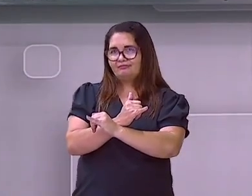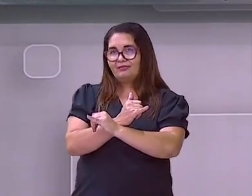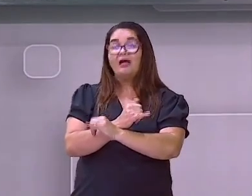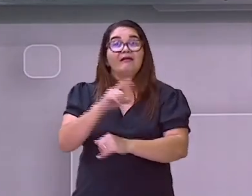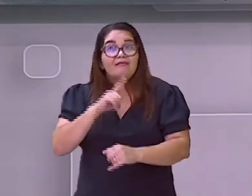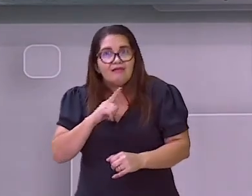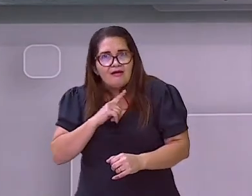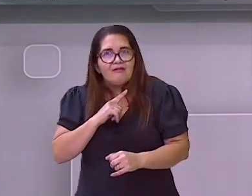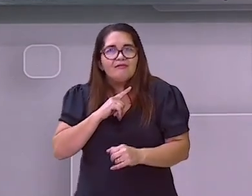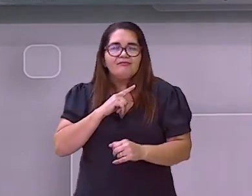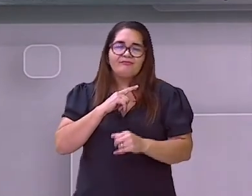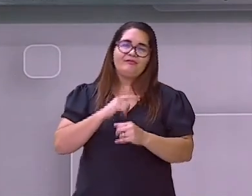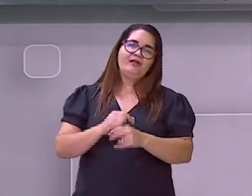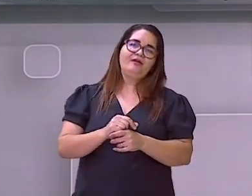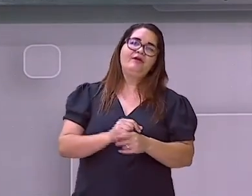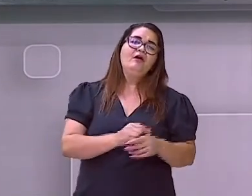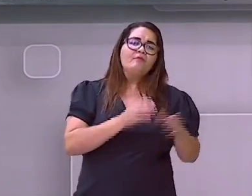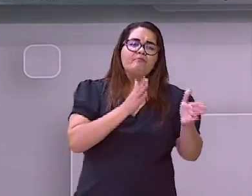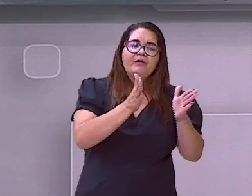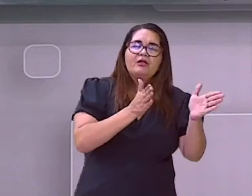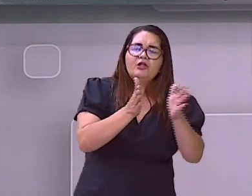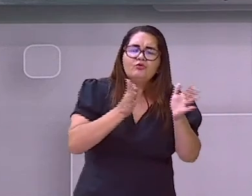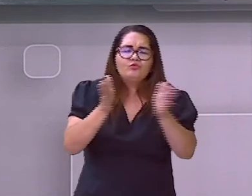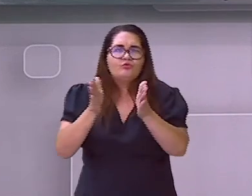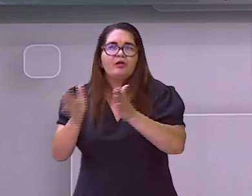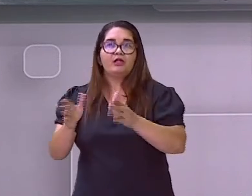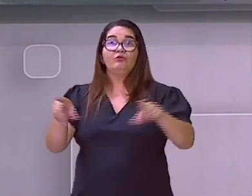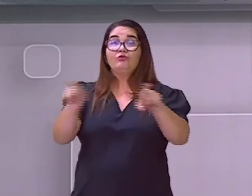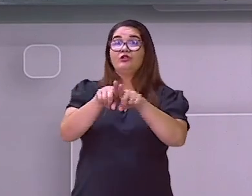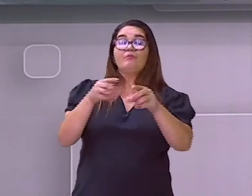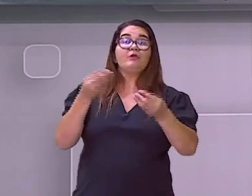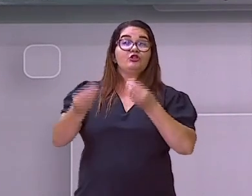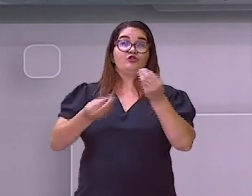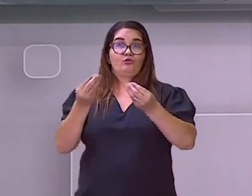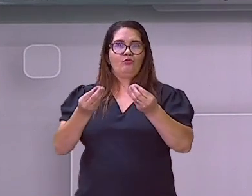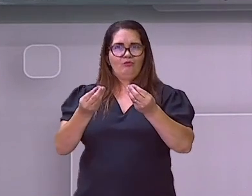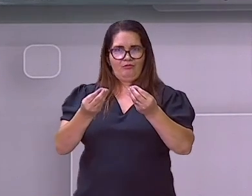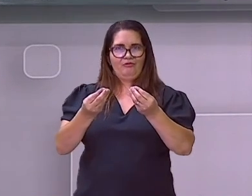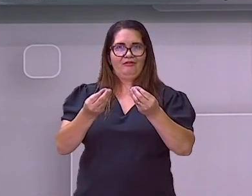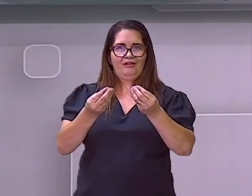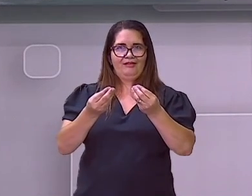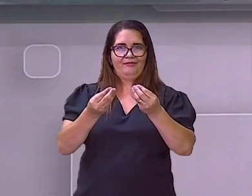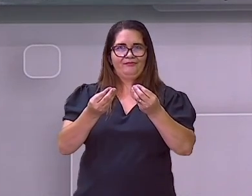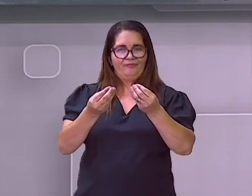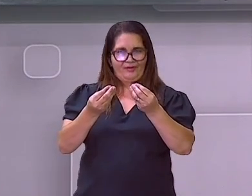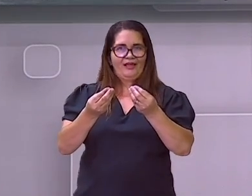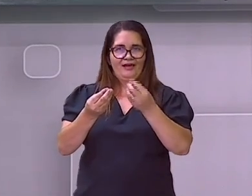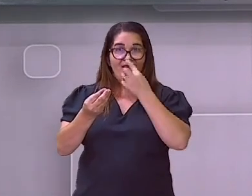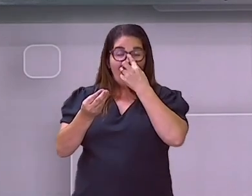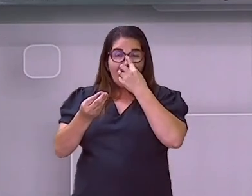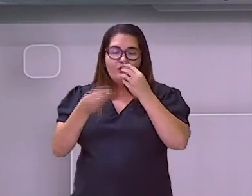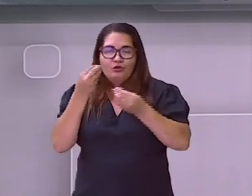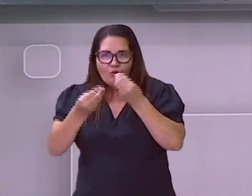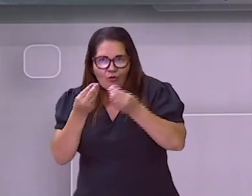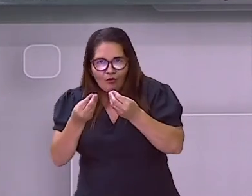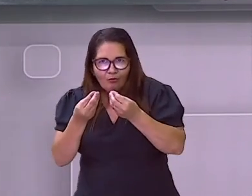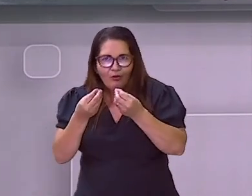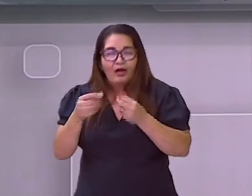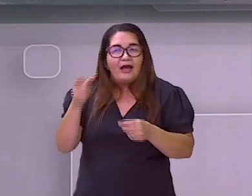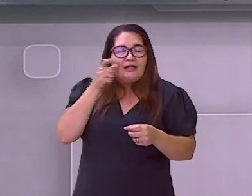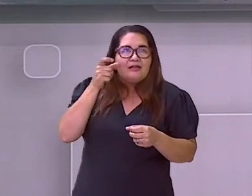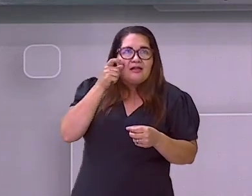mais estruturadas que algumas cidades europeias. Isso é interessante,